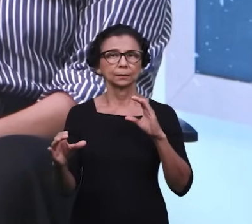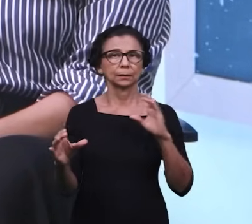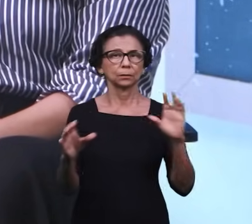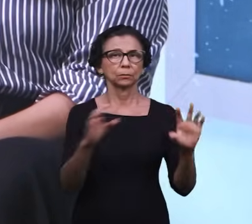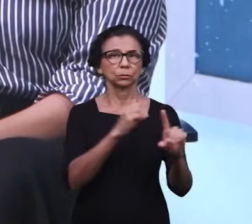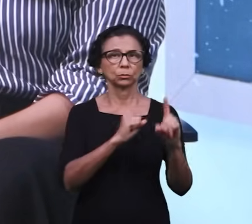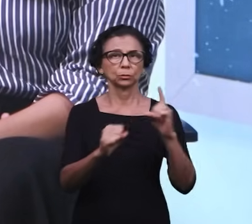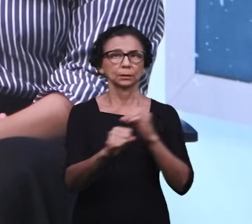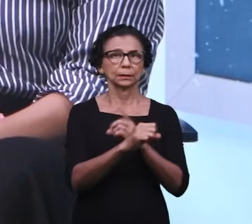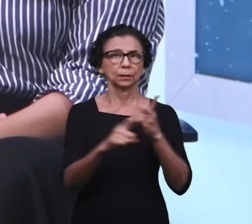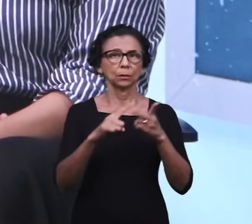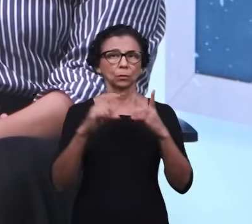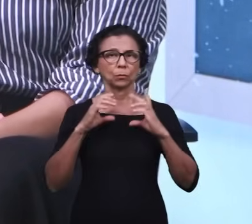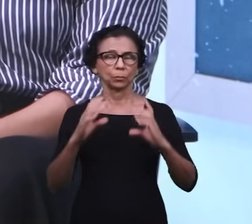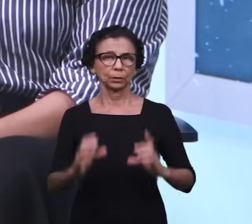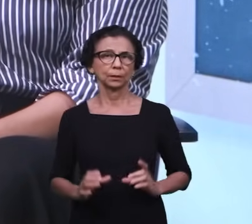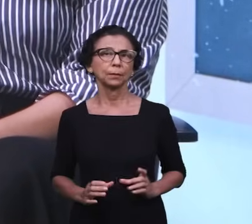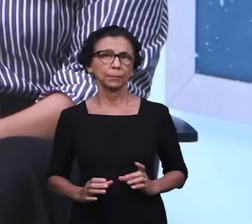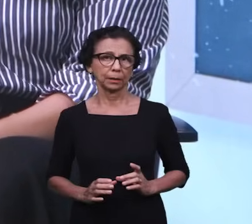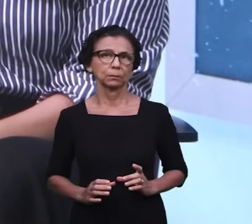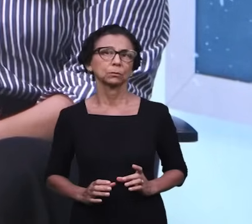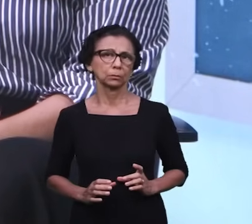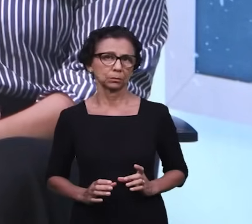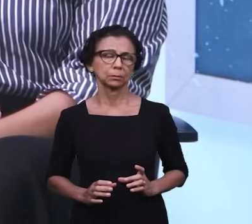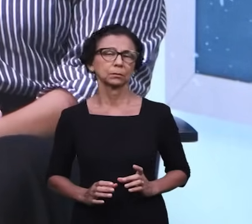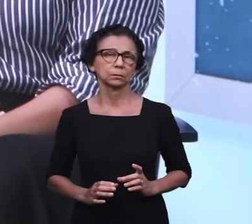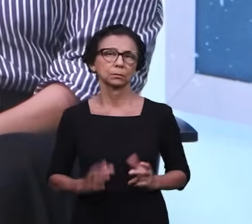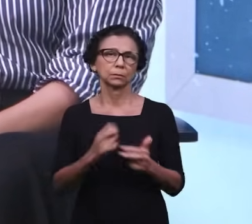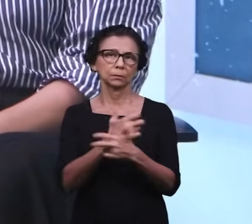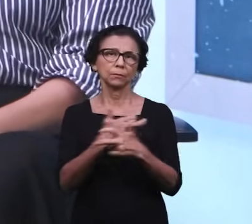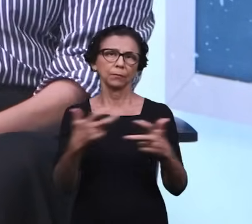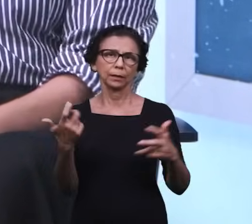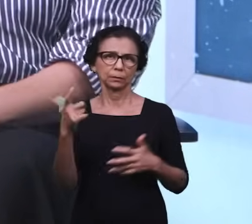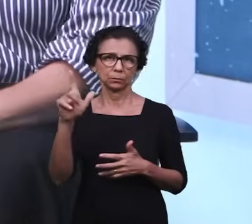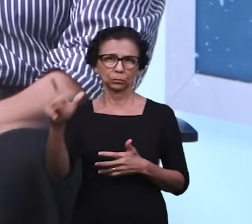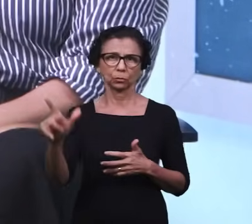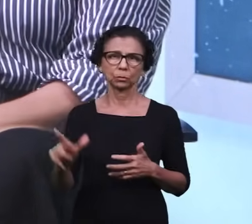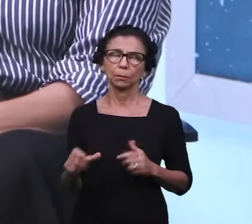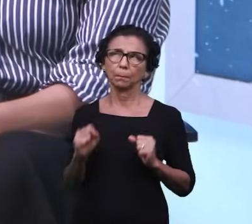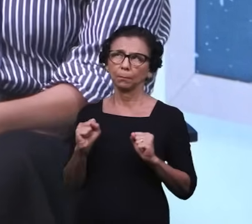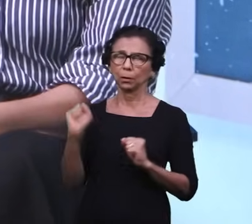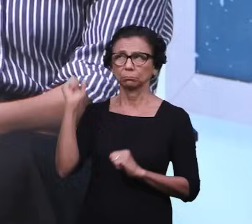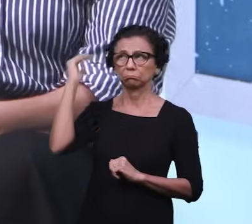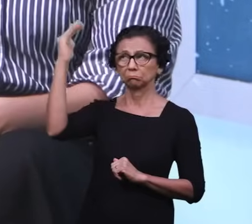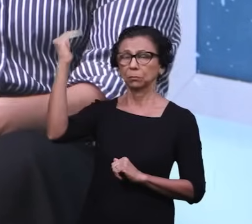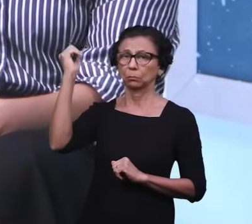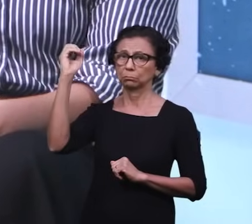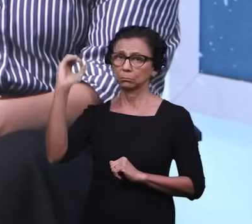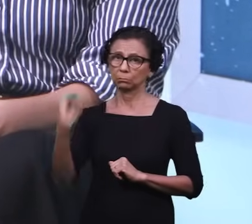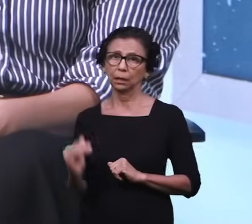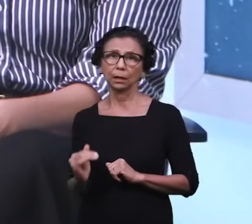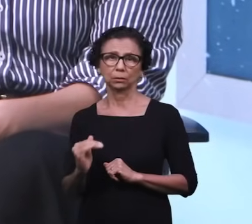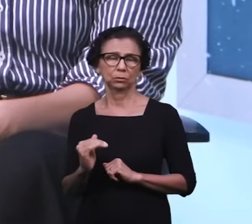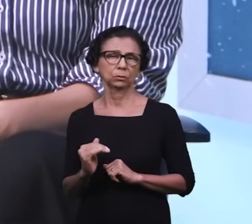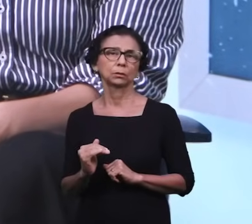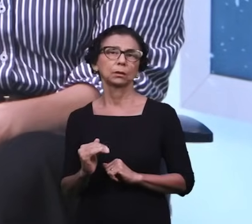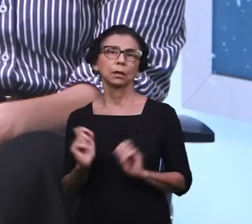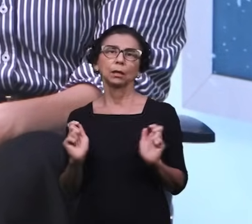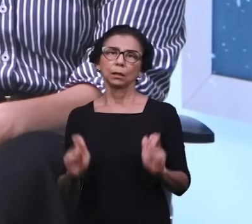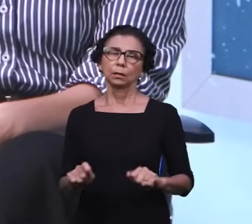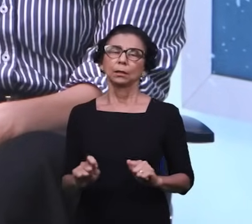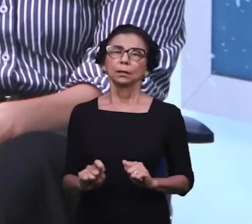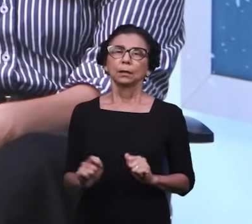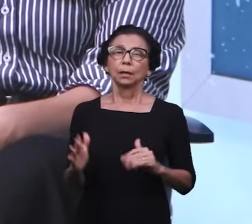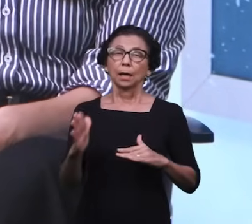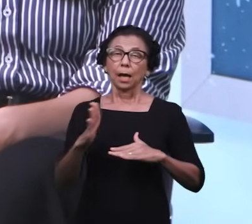comportamentos repetitivos, não é QI ainda. Então, Uhum. tanto pode ter elevado quanto não. Sim. Pode ter altas habilidades, agora